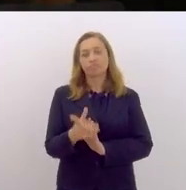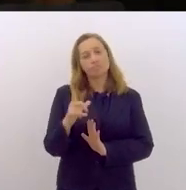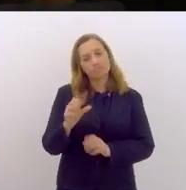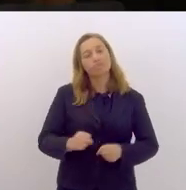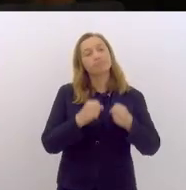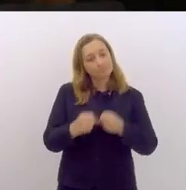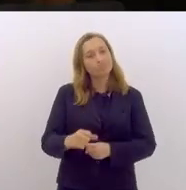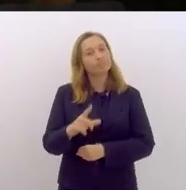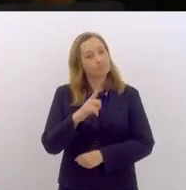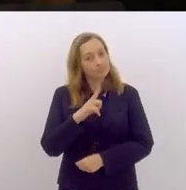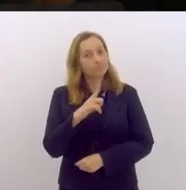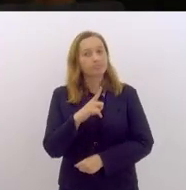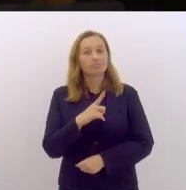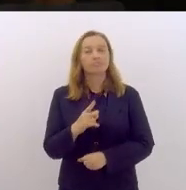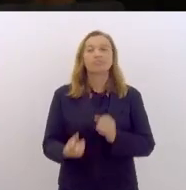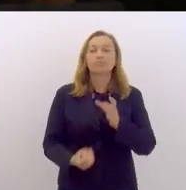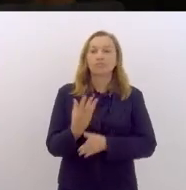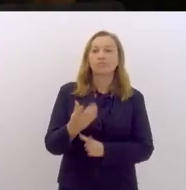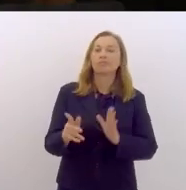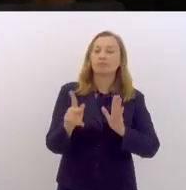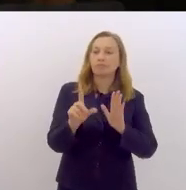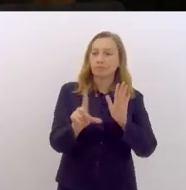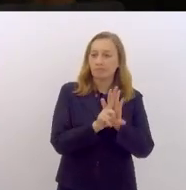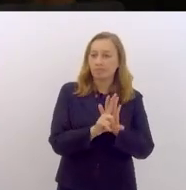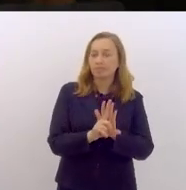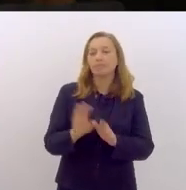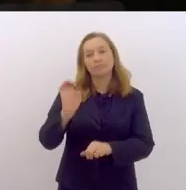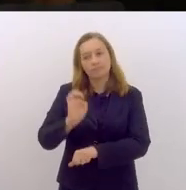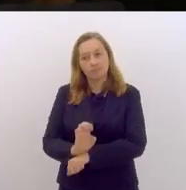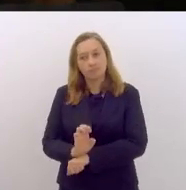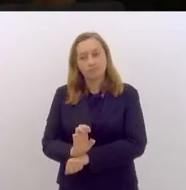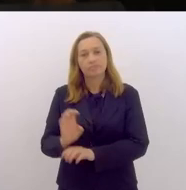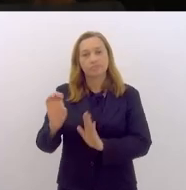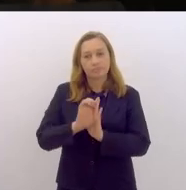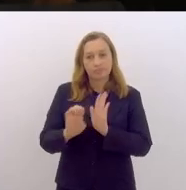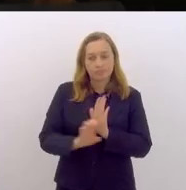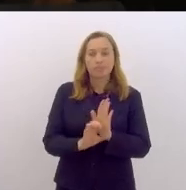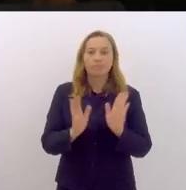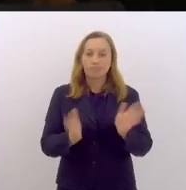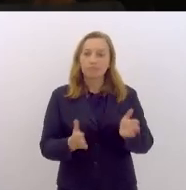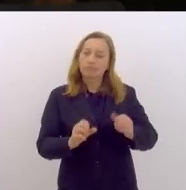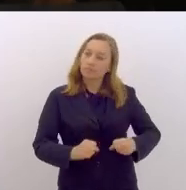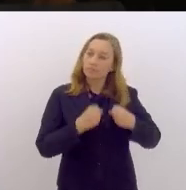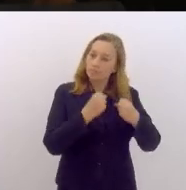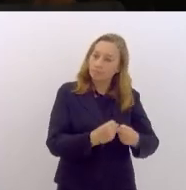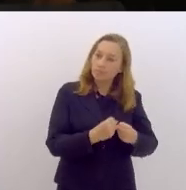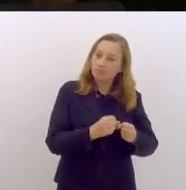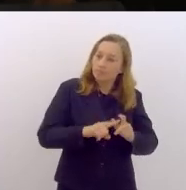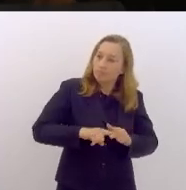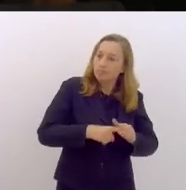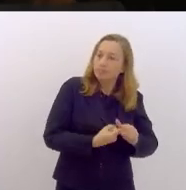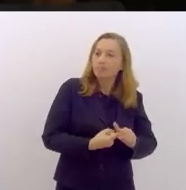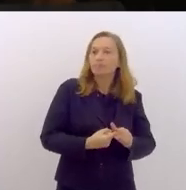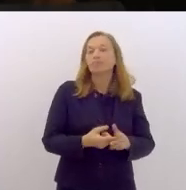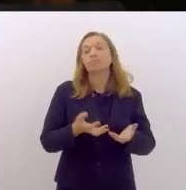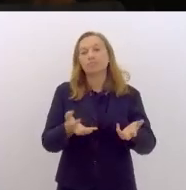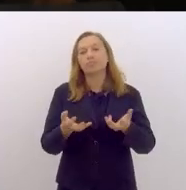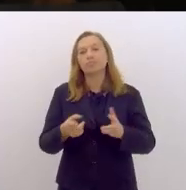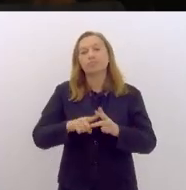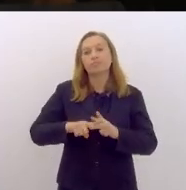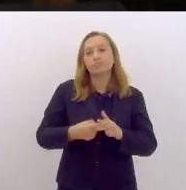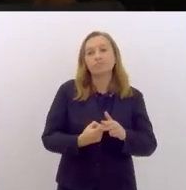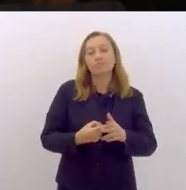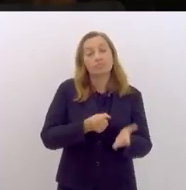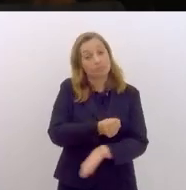isso, a gente teve poder para fazer uma lei estadual do estatuto e vamos ter o poder para alterá-la. E a gente quer alterar com